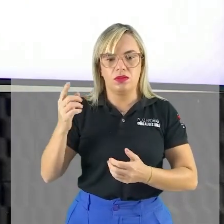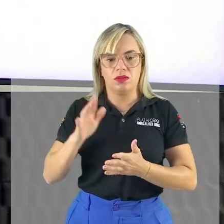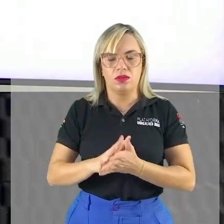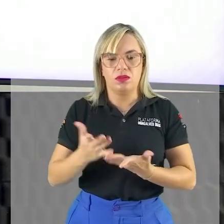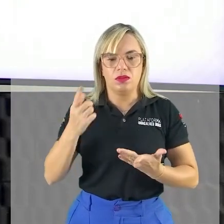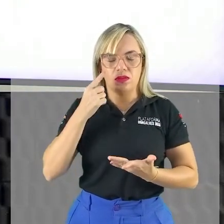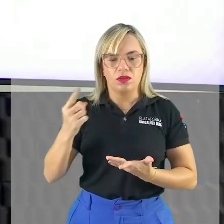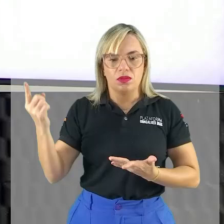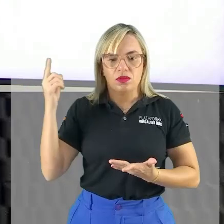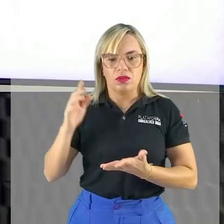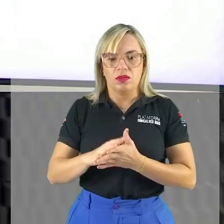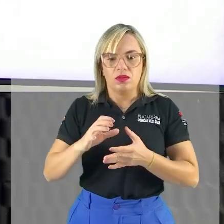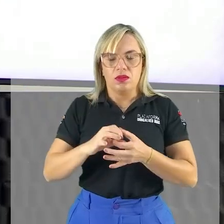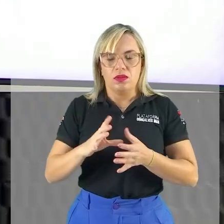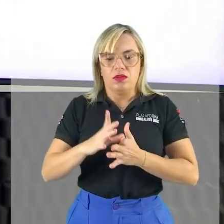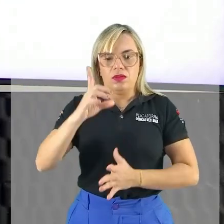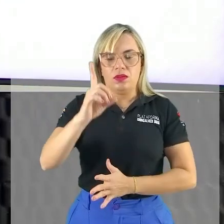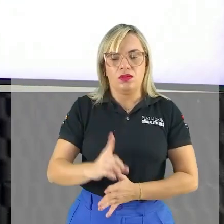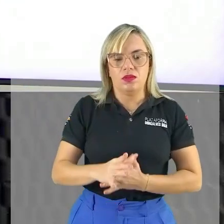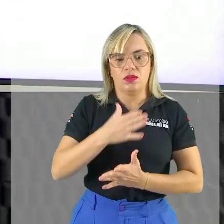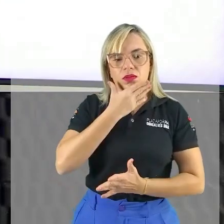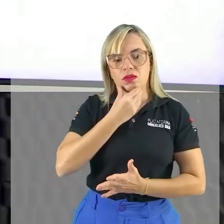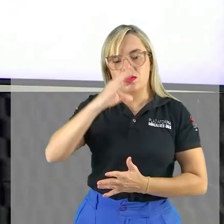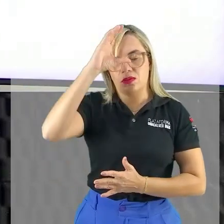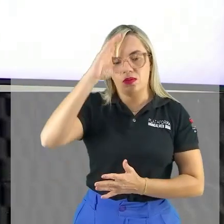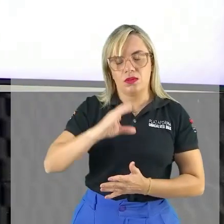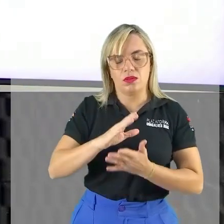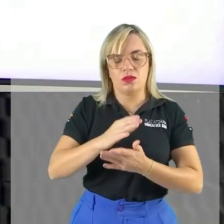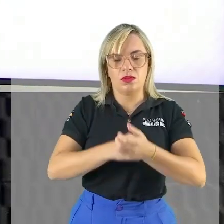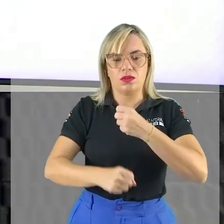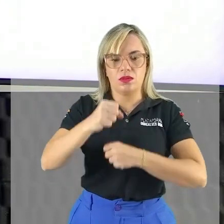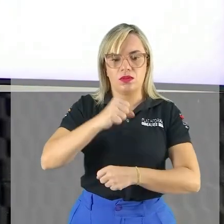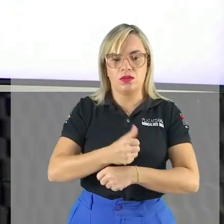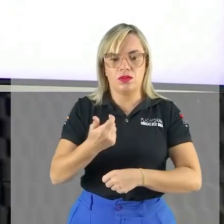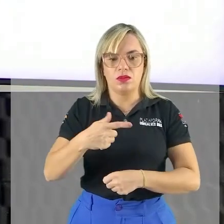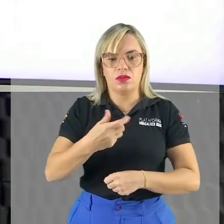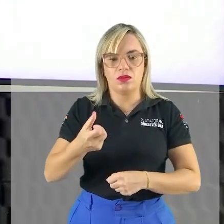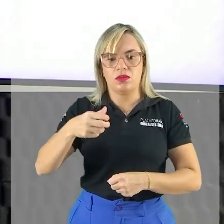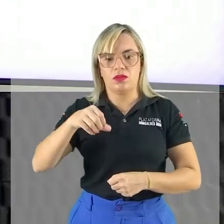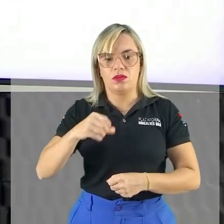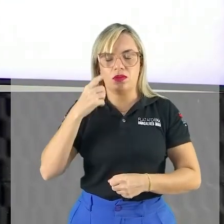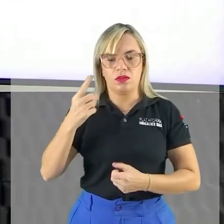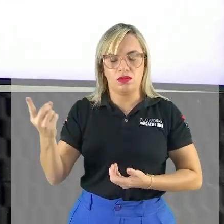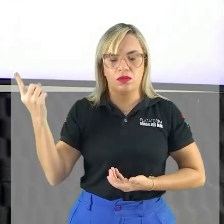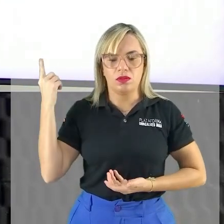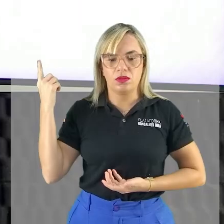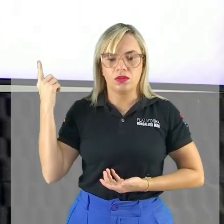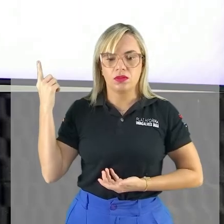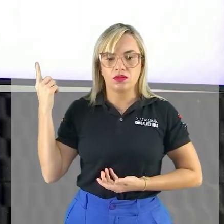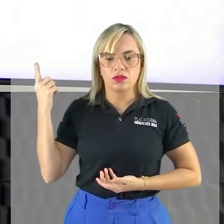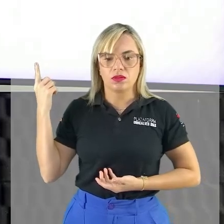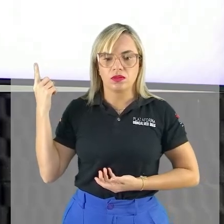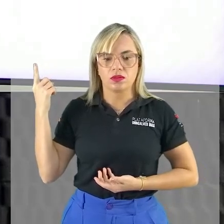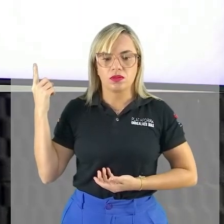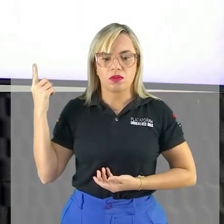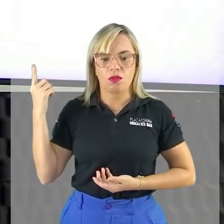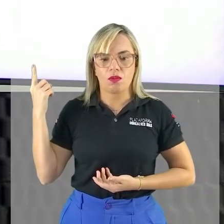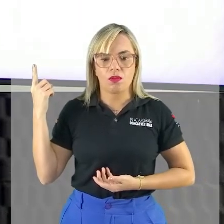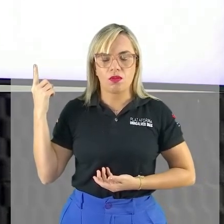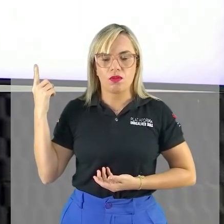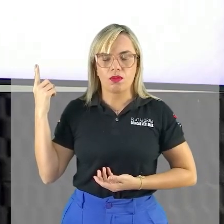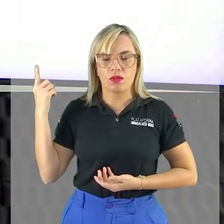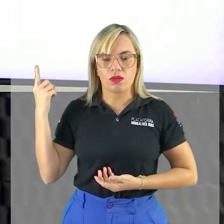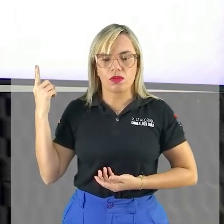cidadão 1789 tá os presidente do Povo francês tendo em vista que a ignorância o esquecimento ou